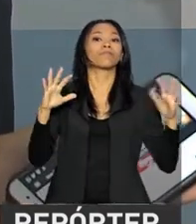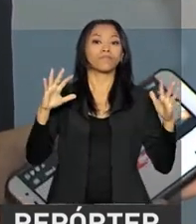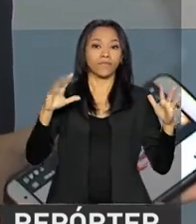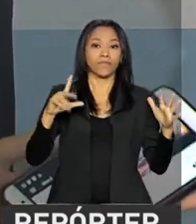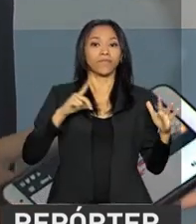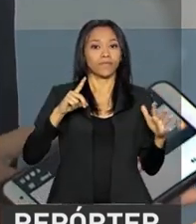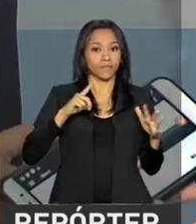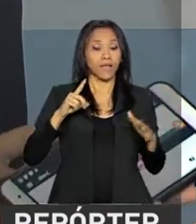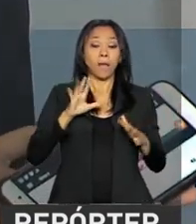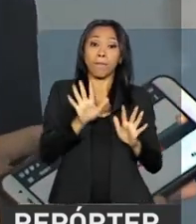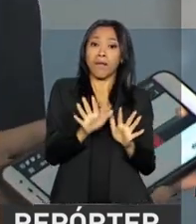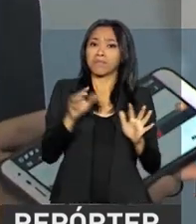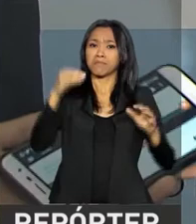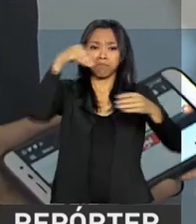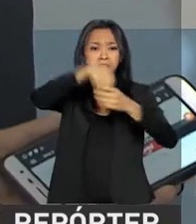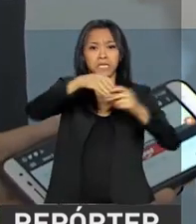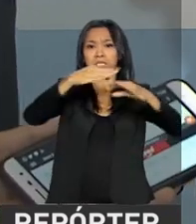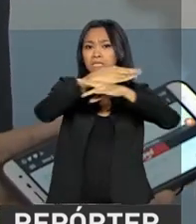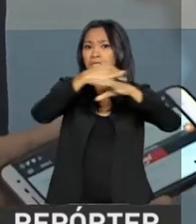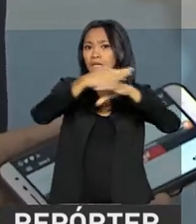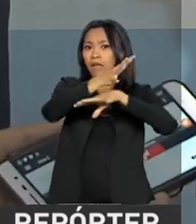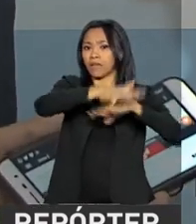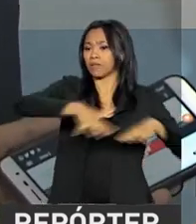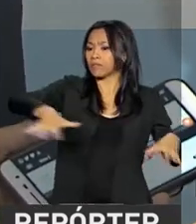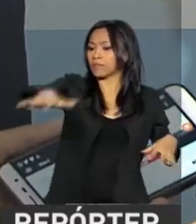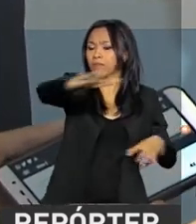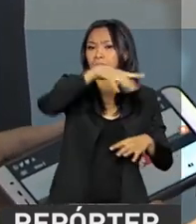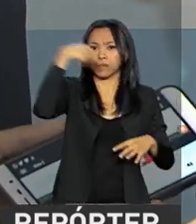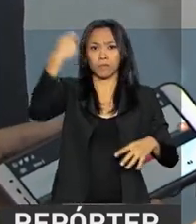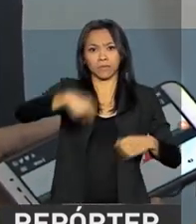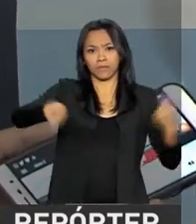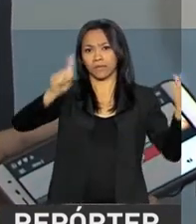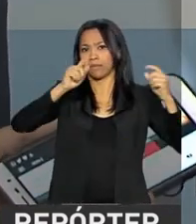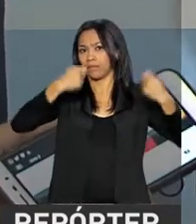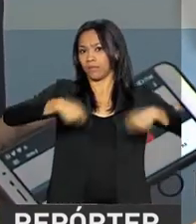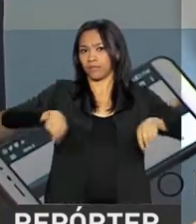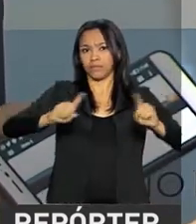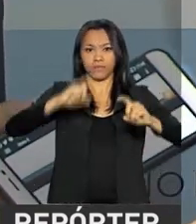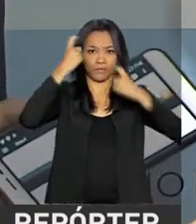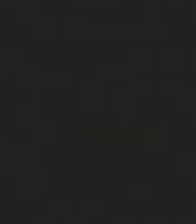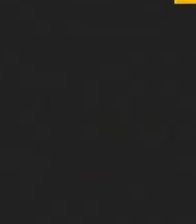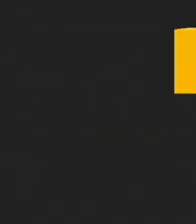urbano onde ocorrem esses festejos, nessa preocupação não há.